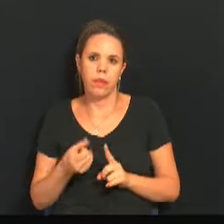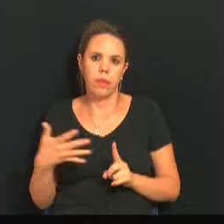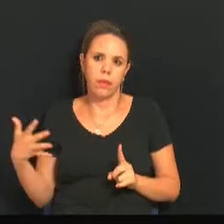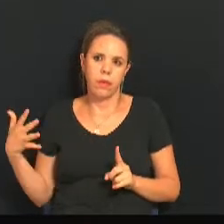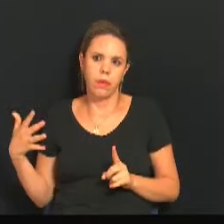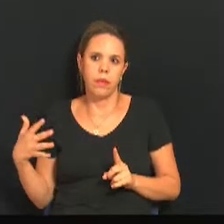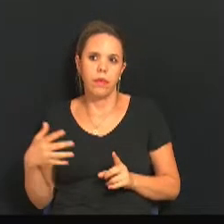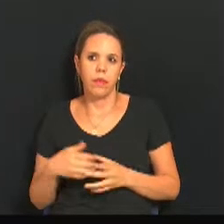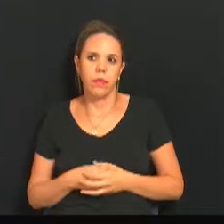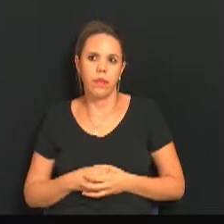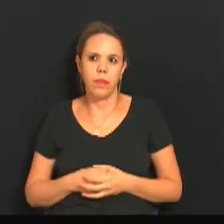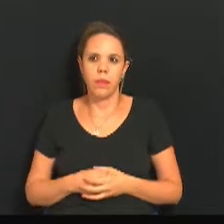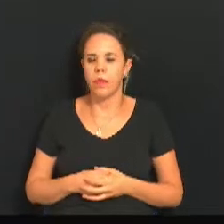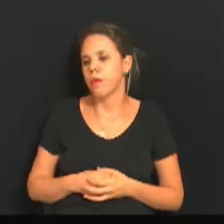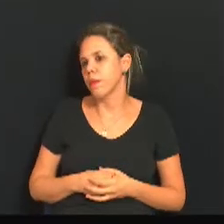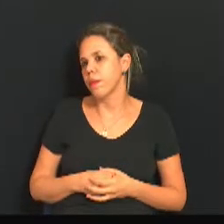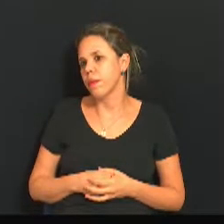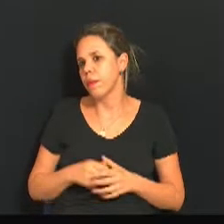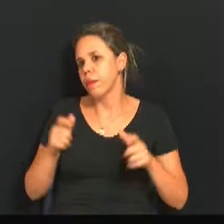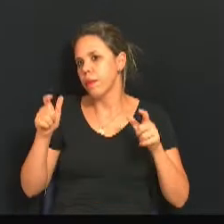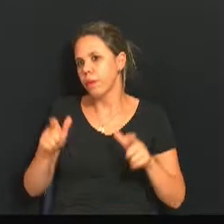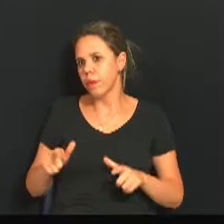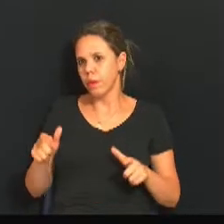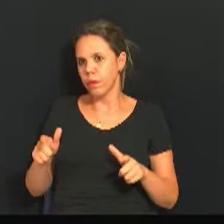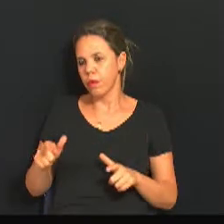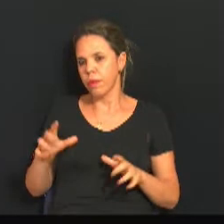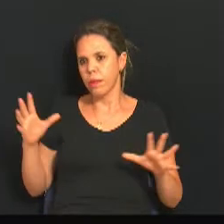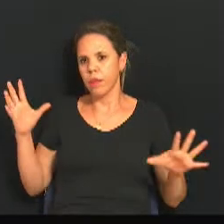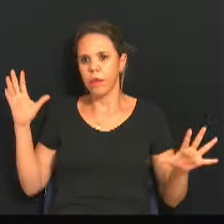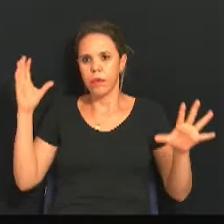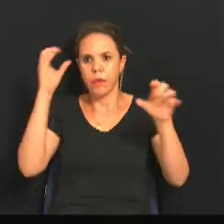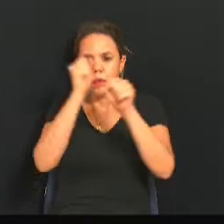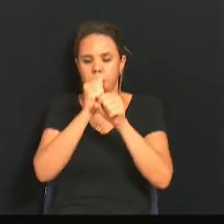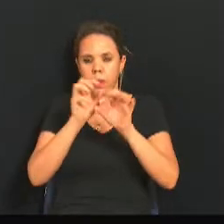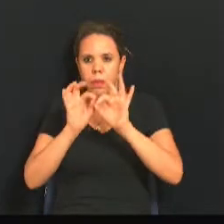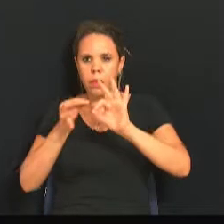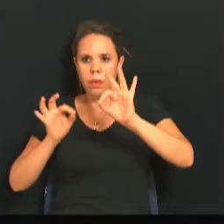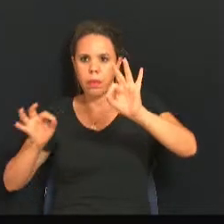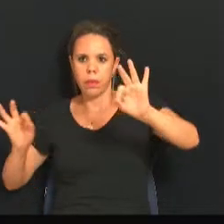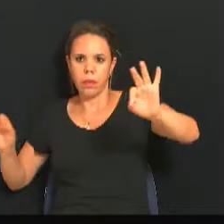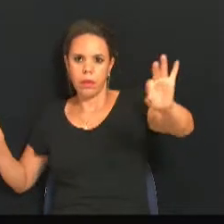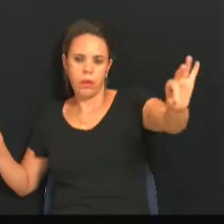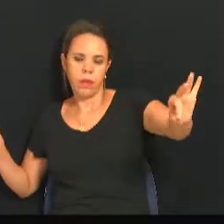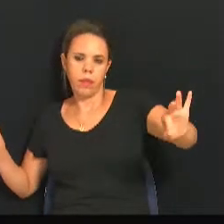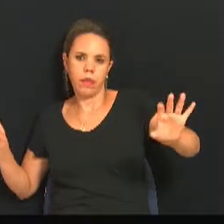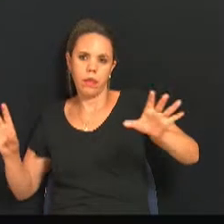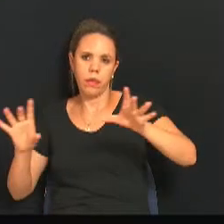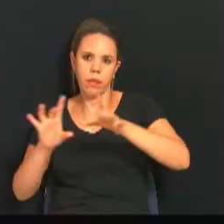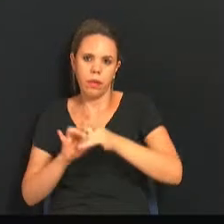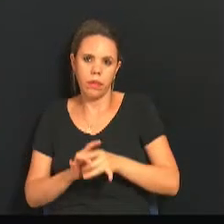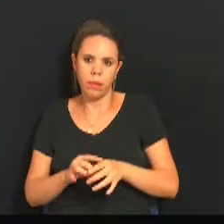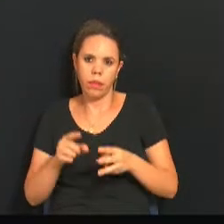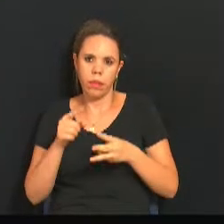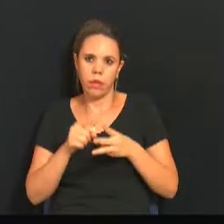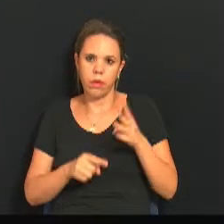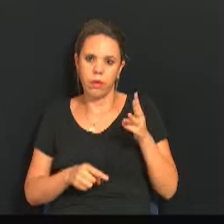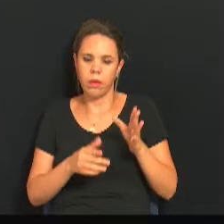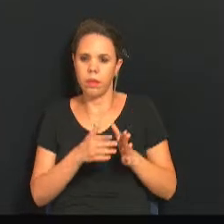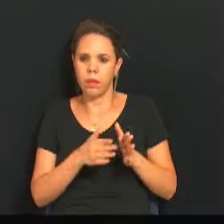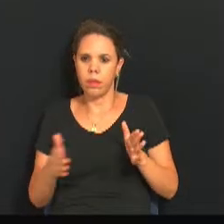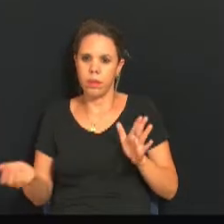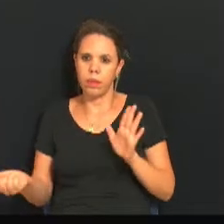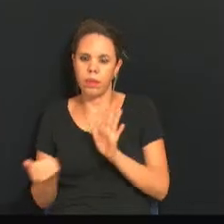de fato o pátio ele na sua totalidade dentro desse contexto os três processos de